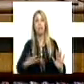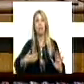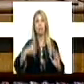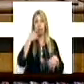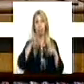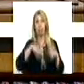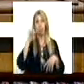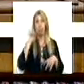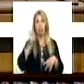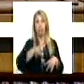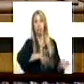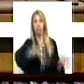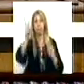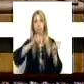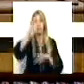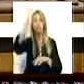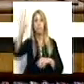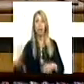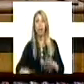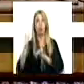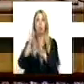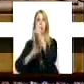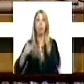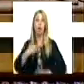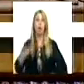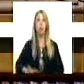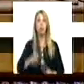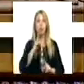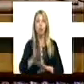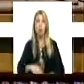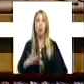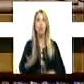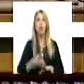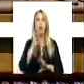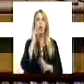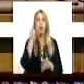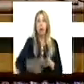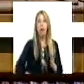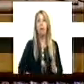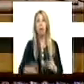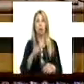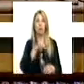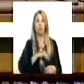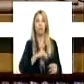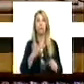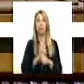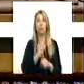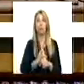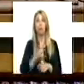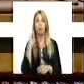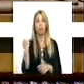imigração forçada, retrocesso dos direitos, insistência na carga fiscal sobre os rendimentos do trabalho, desrespeito pela